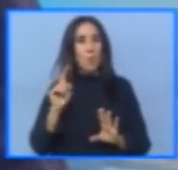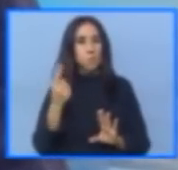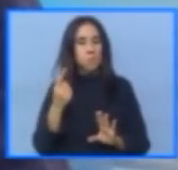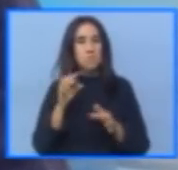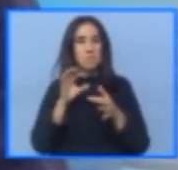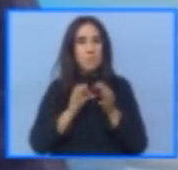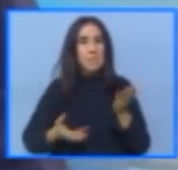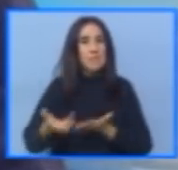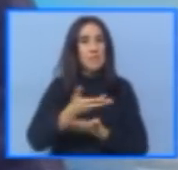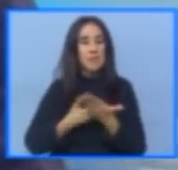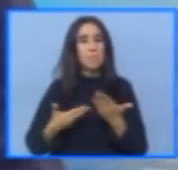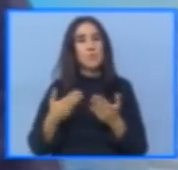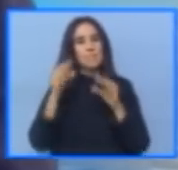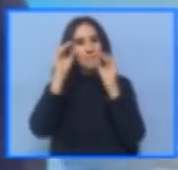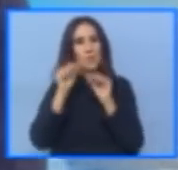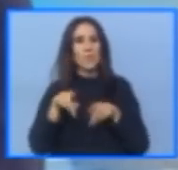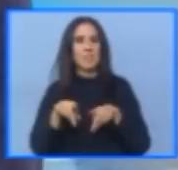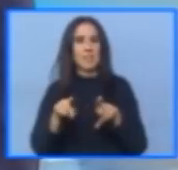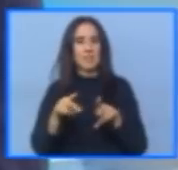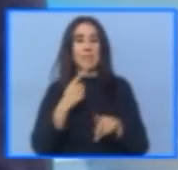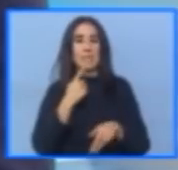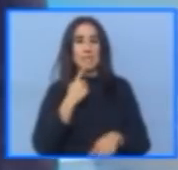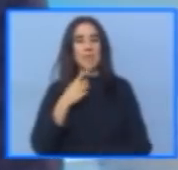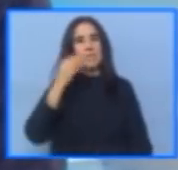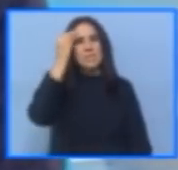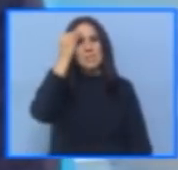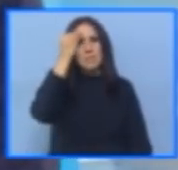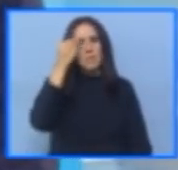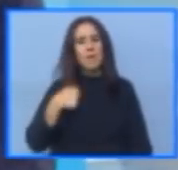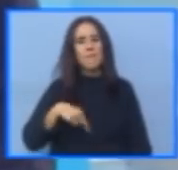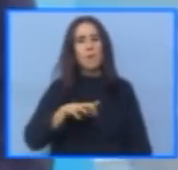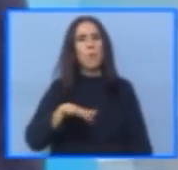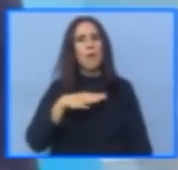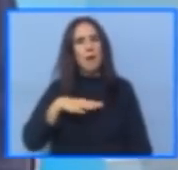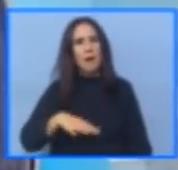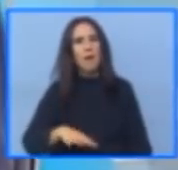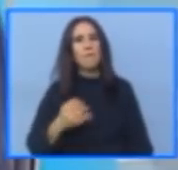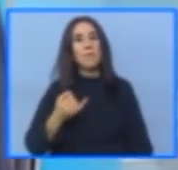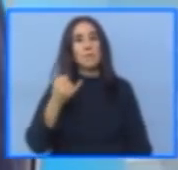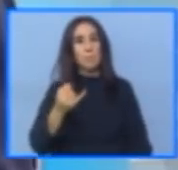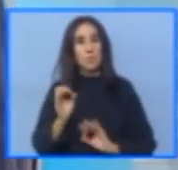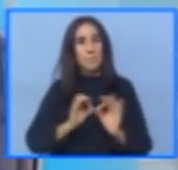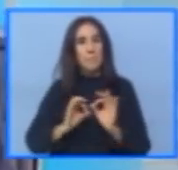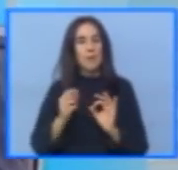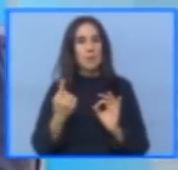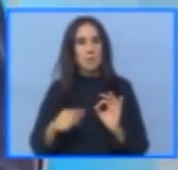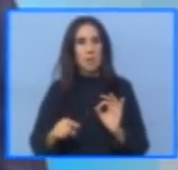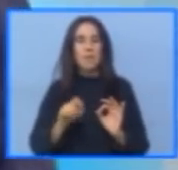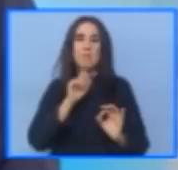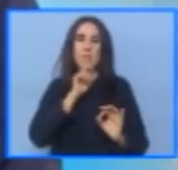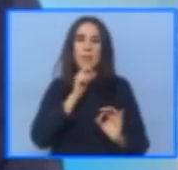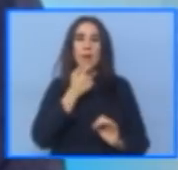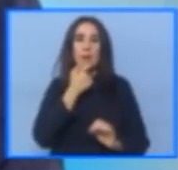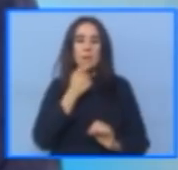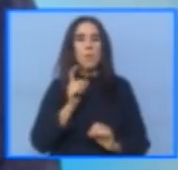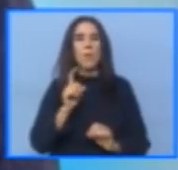às dinâmicas pedagógicas e didáticas, ou seja, saber aonde queremos chegar e construir depois os itinerários plausíveis, porque